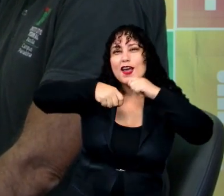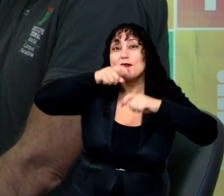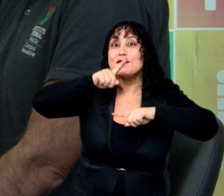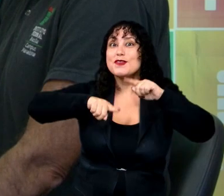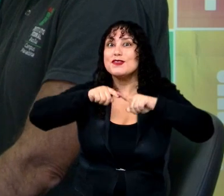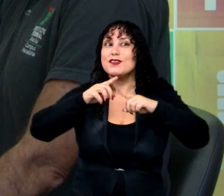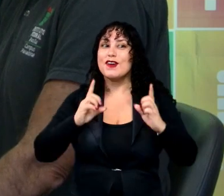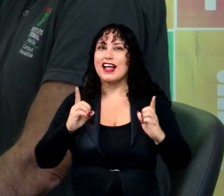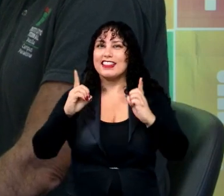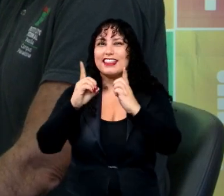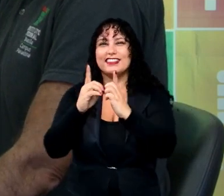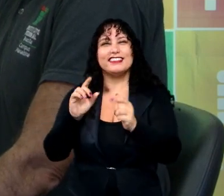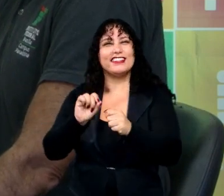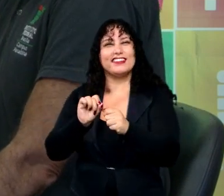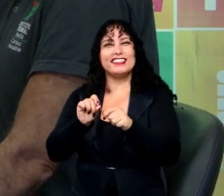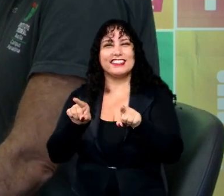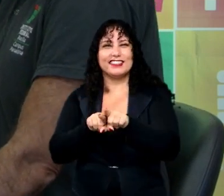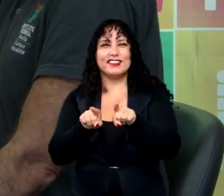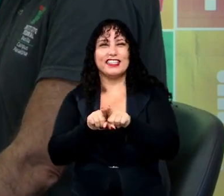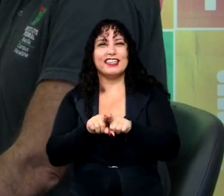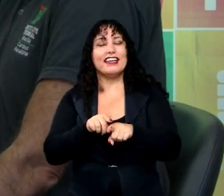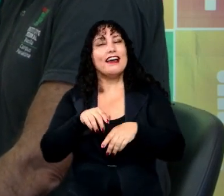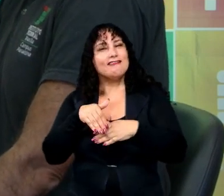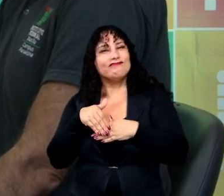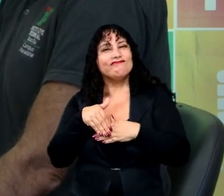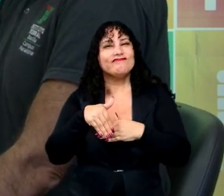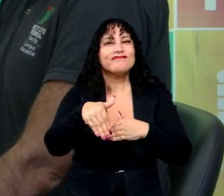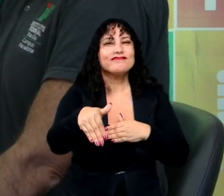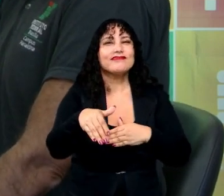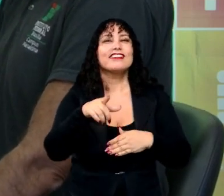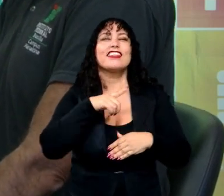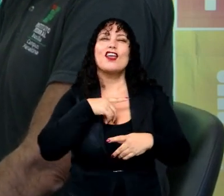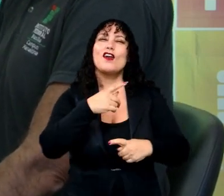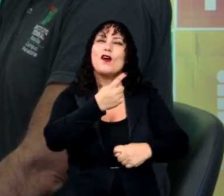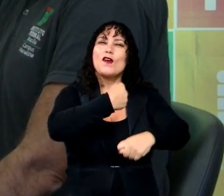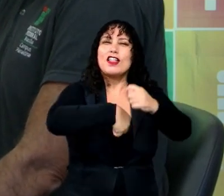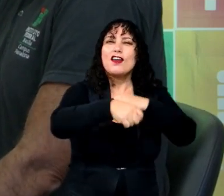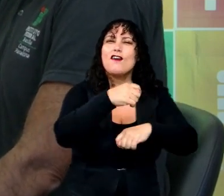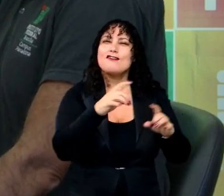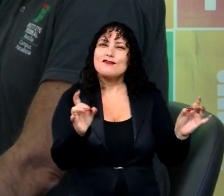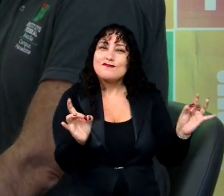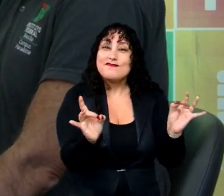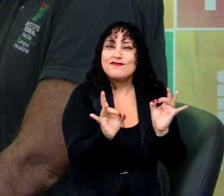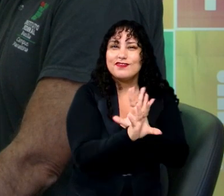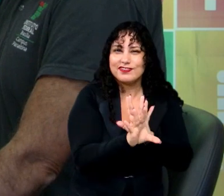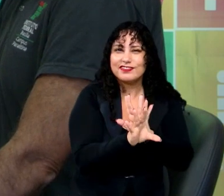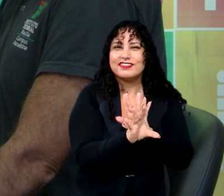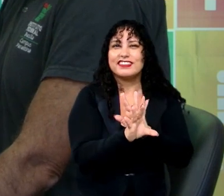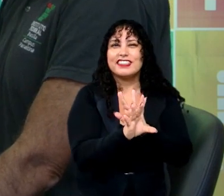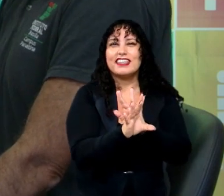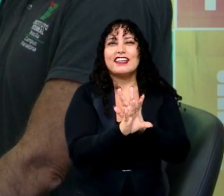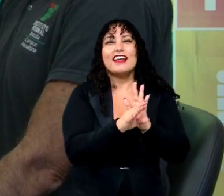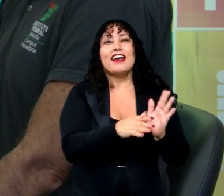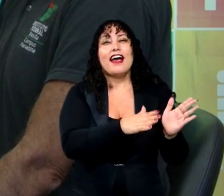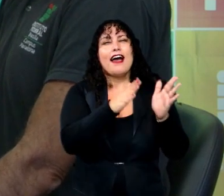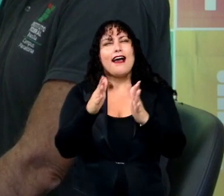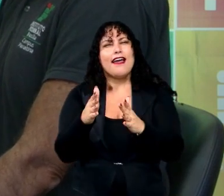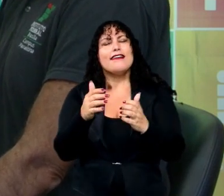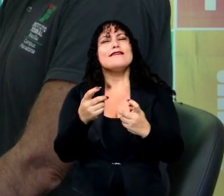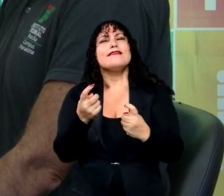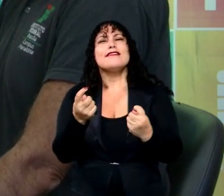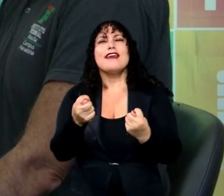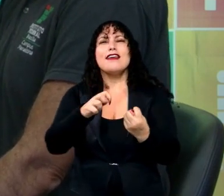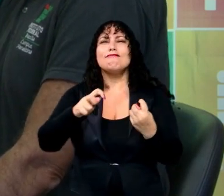atendimento que você faz e aí sim você pode ter um negócio que seja consolidado que além de ser